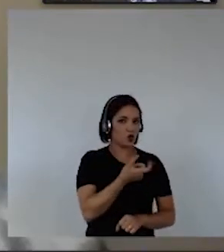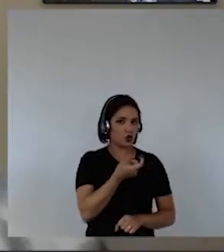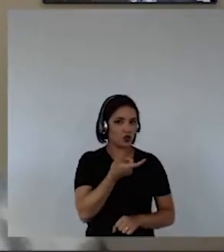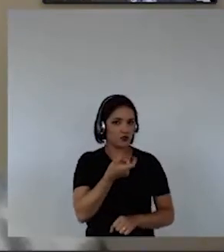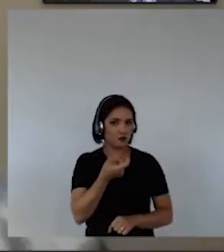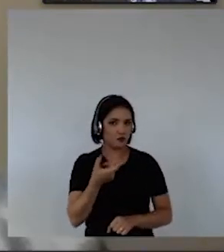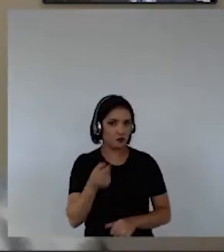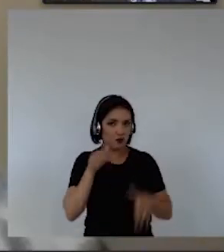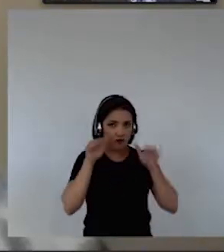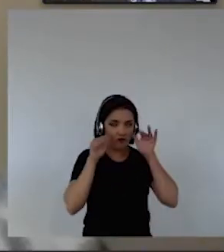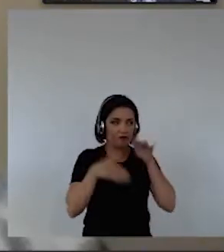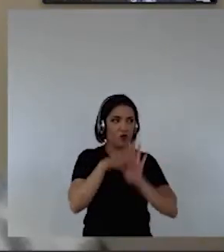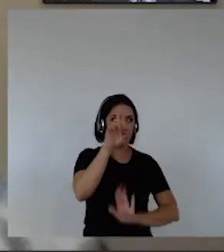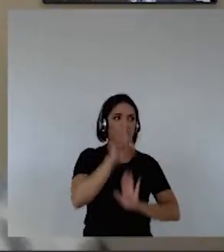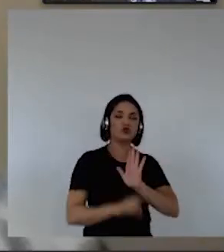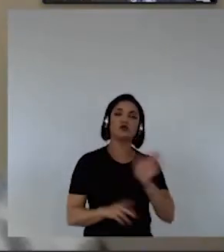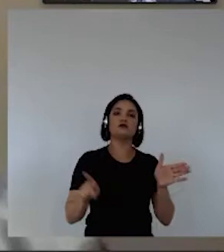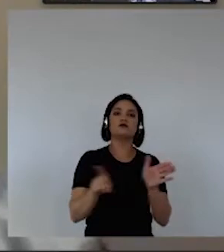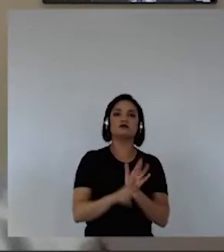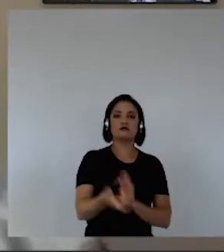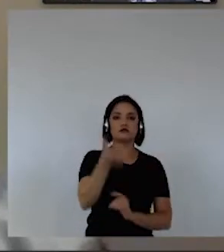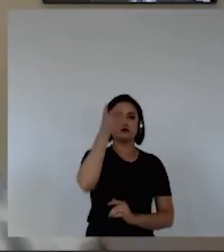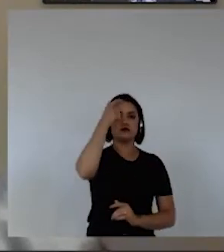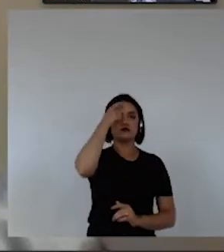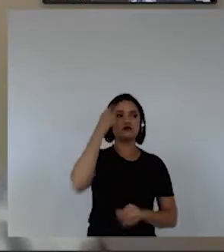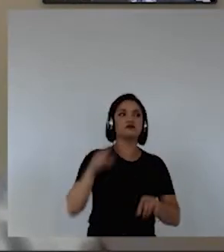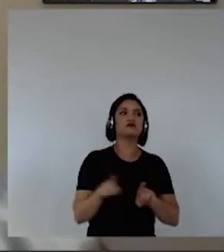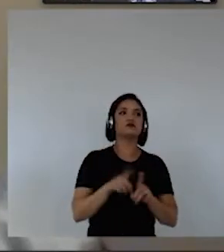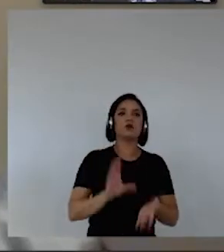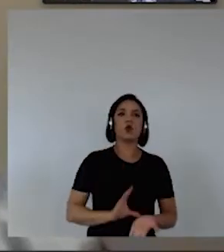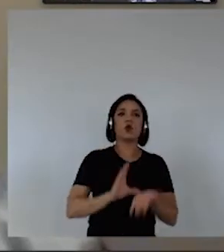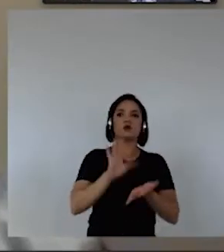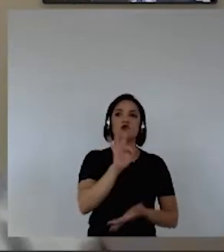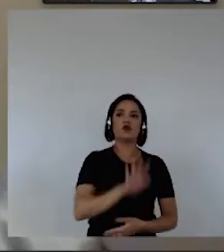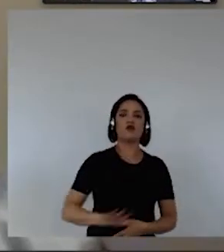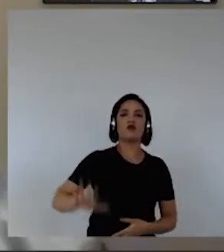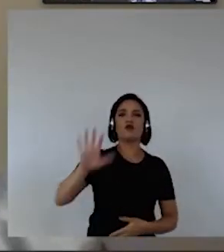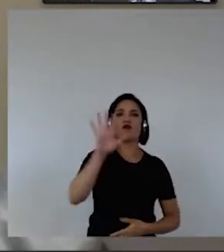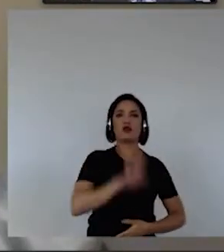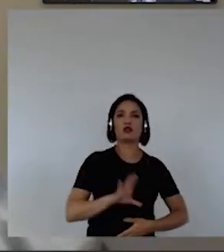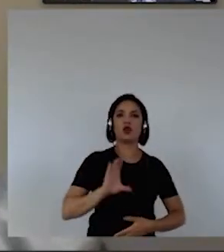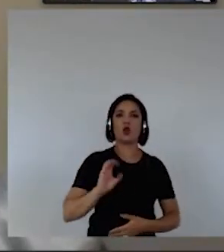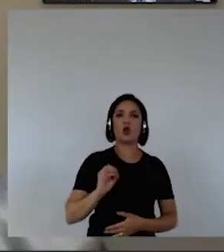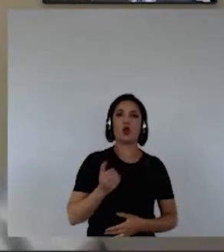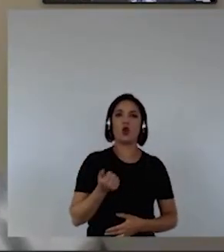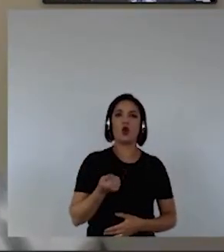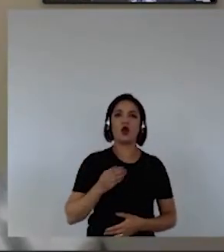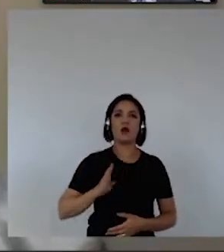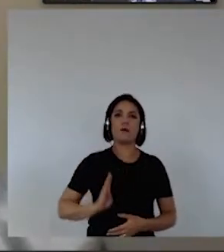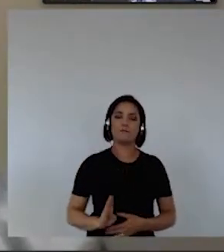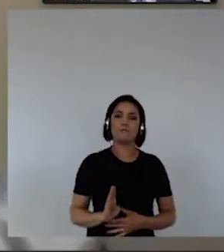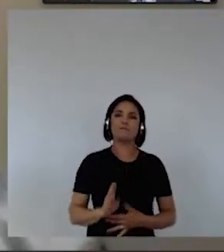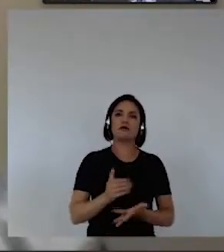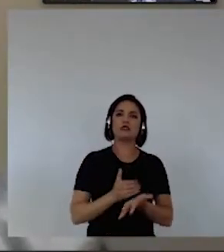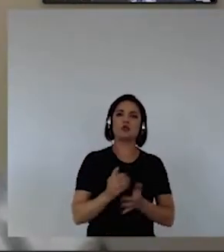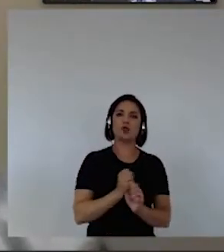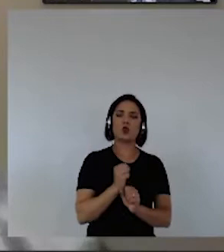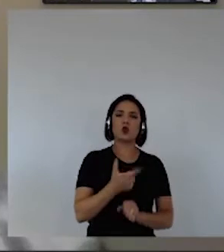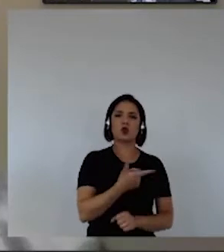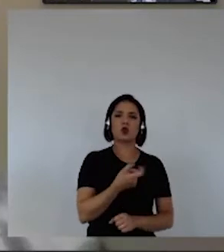foco em Direito de Propriedade Intelectual, conselheiro federal da Ordem dos Advogados do Brasil desde o ano